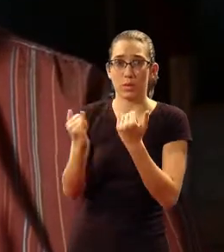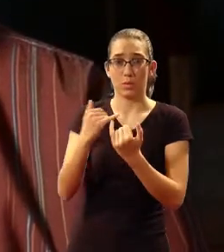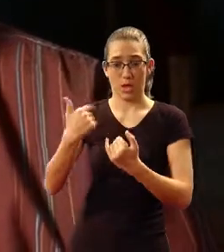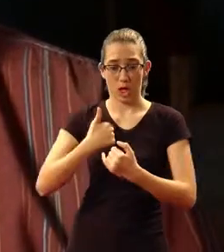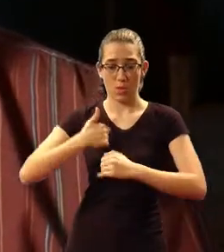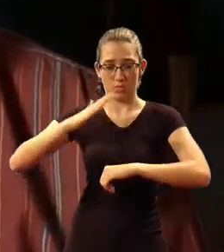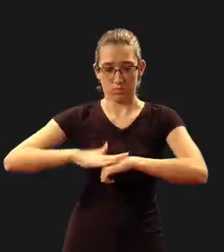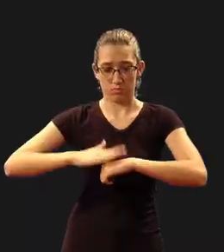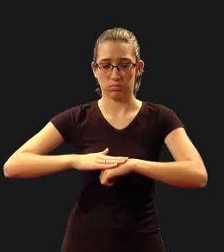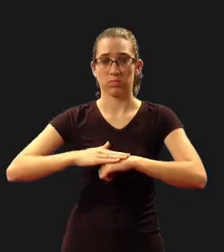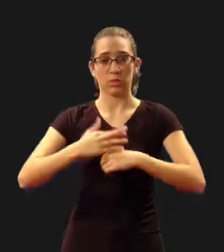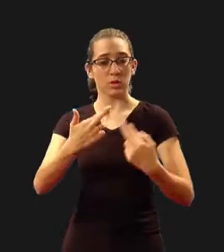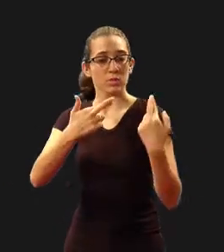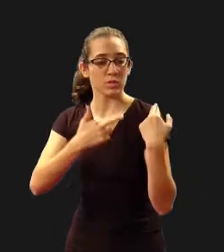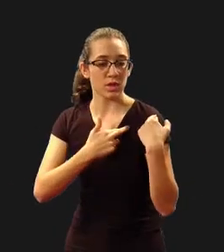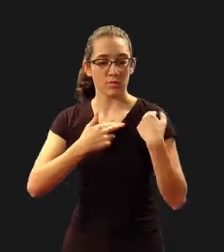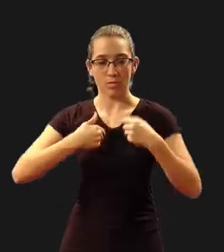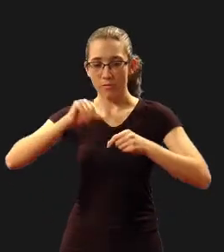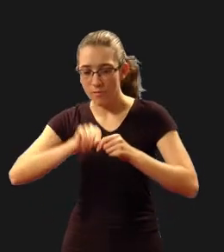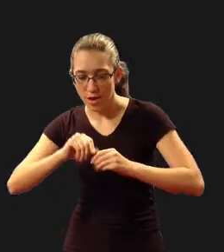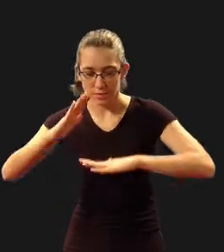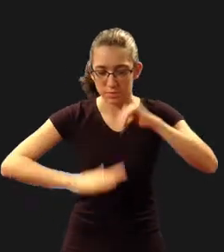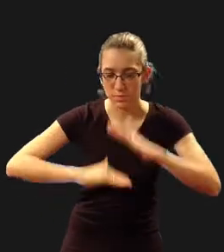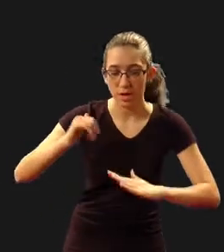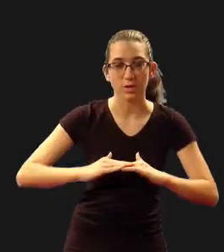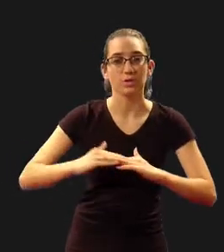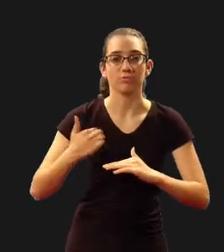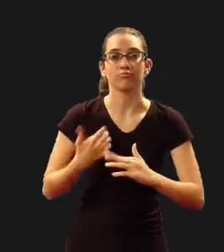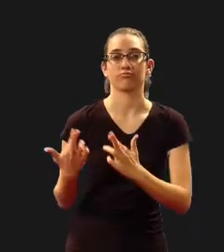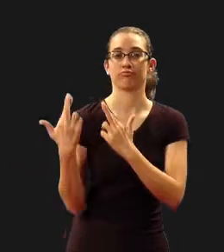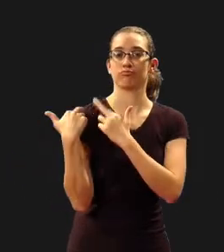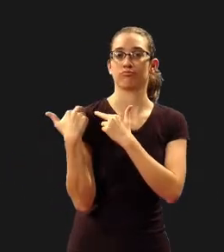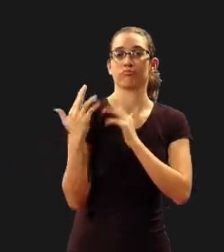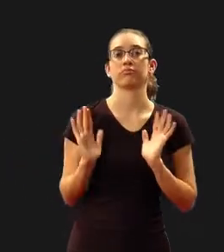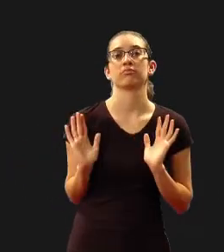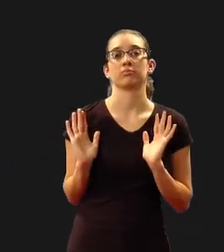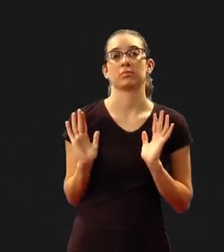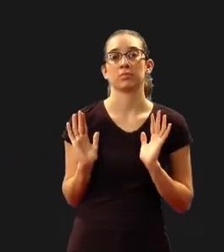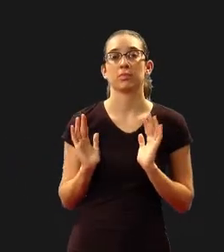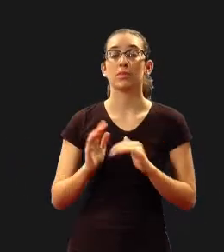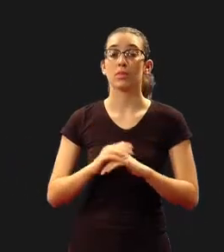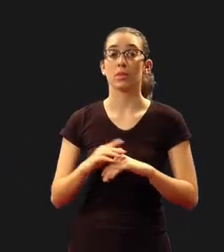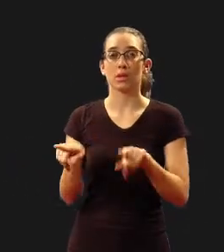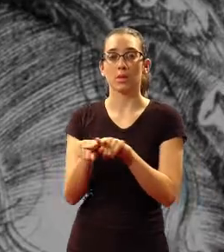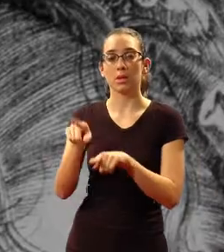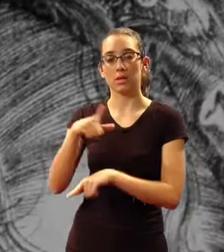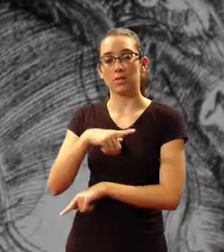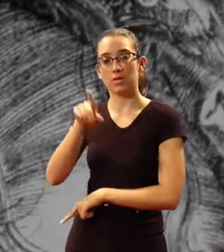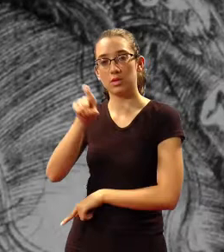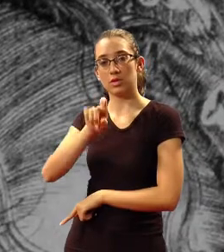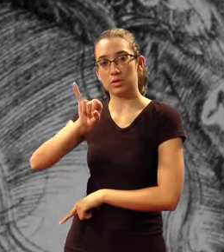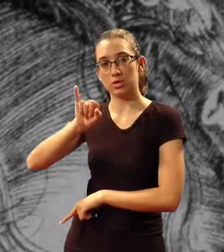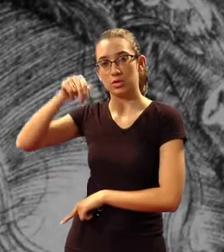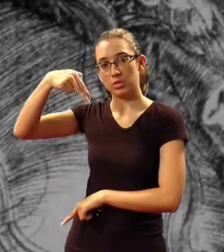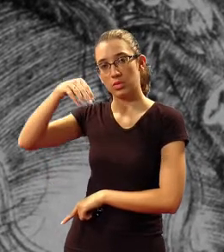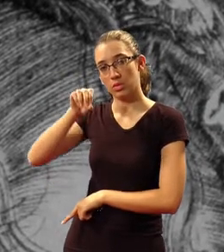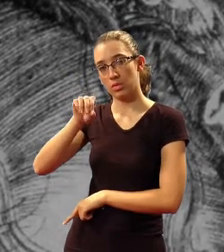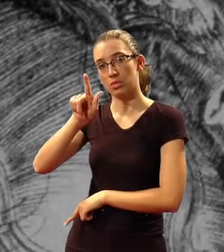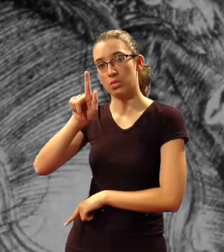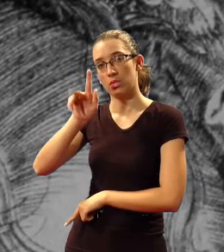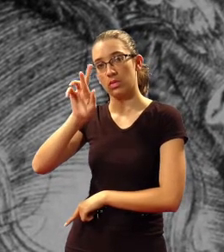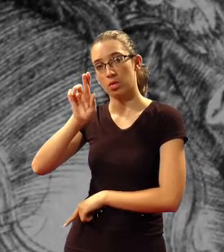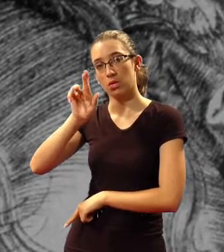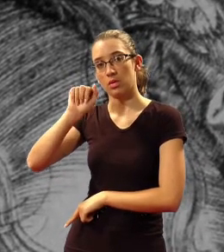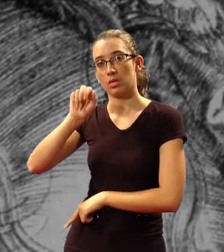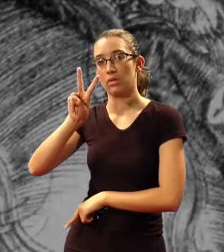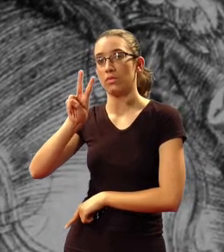seus próprios atos. A xilogravura era uma matriz feita naquele momento em madeira, depois também foi feita em